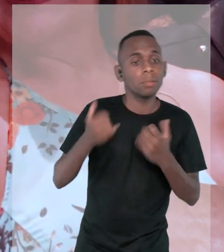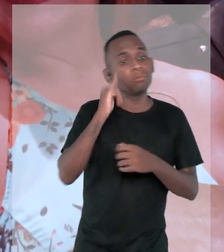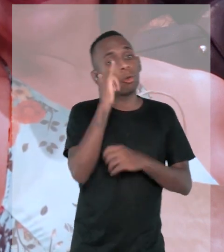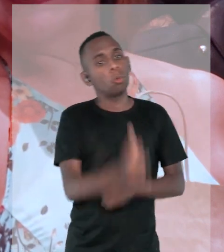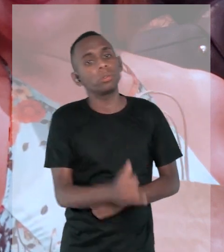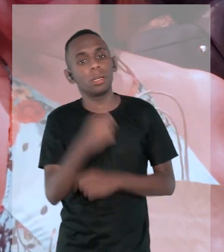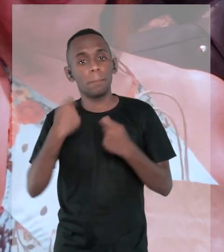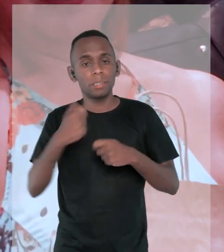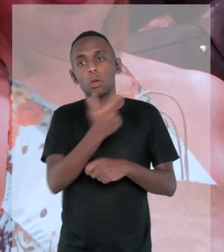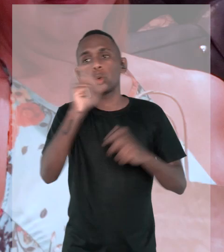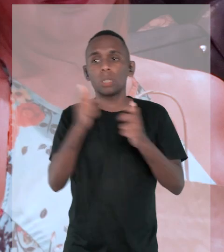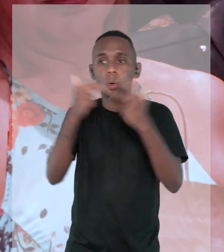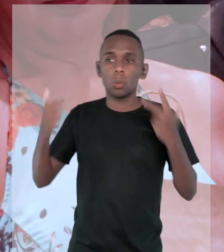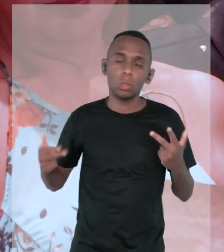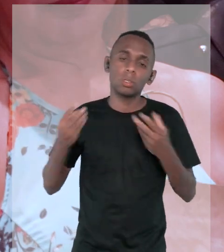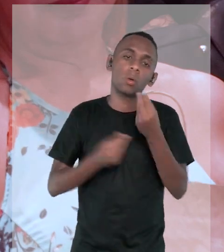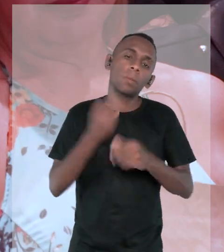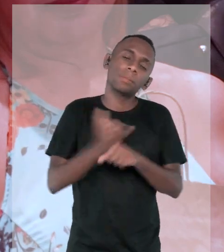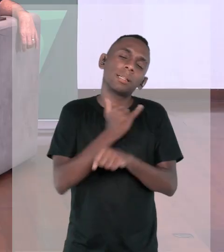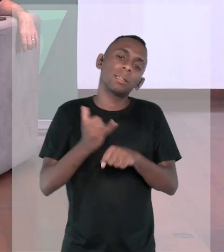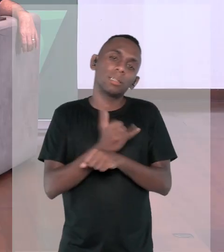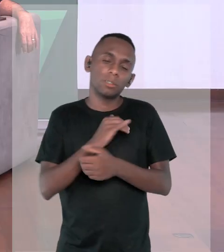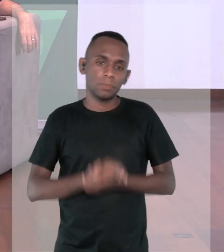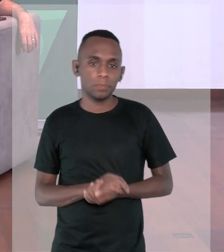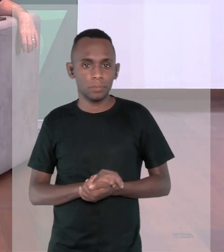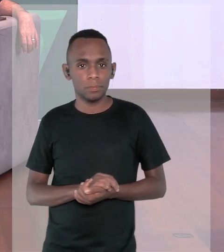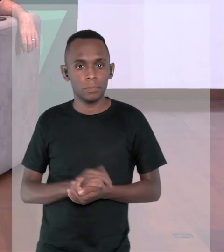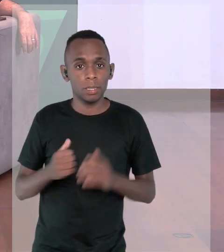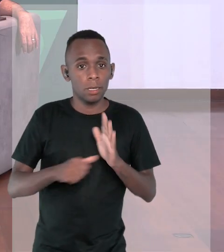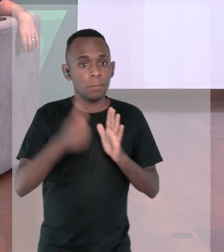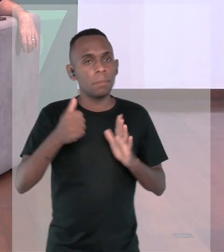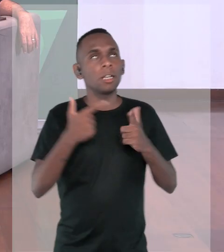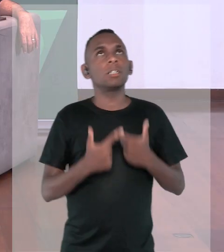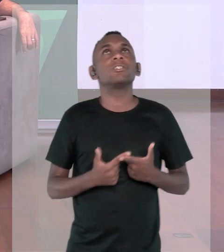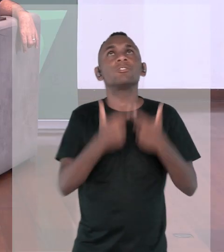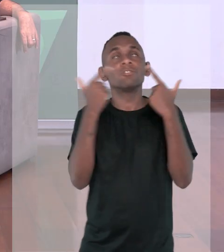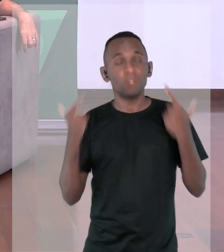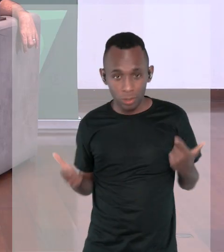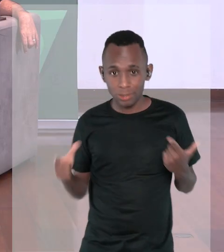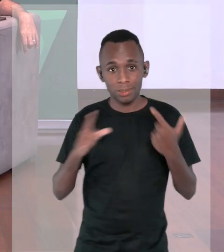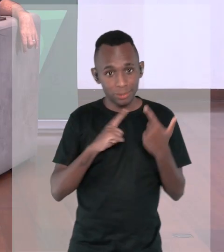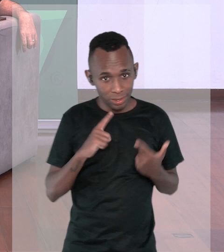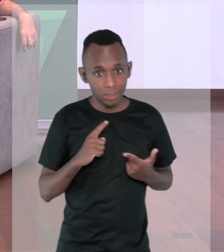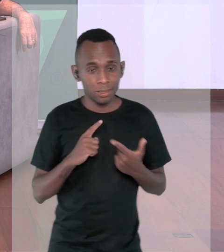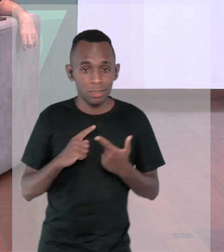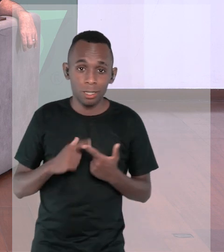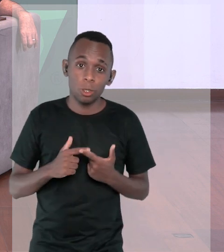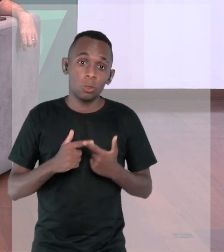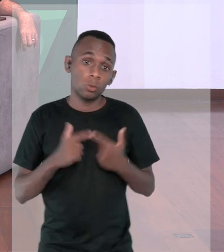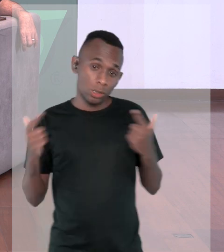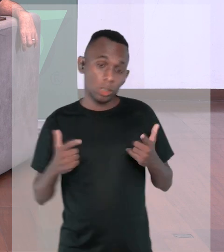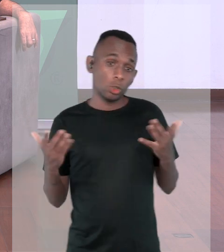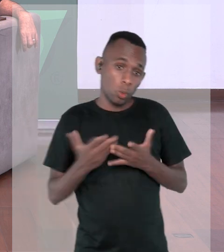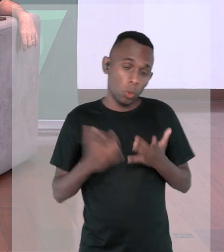se você precisa de outra coisa? Como é que isso se dá? Primeiro que a gente tem uma sorte danada, é uma sorte de isso hoje